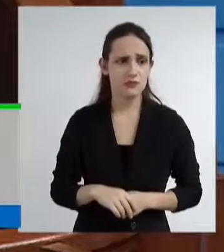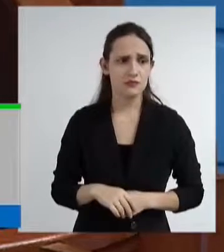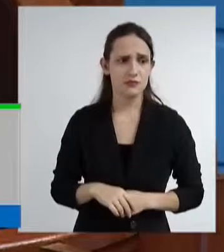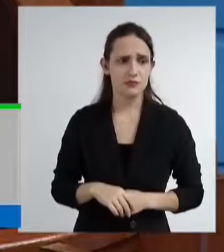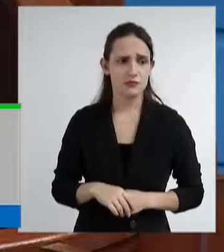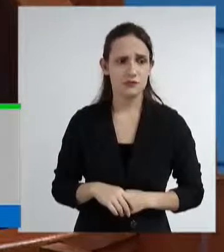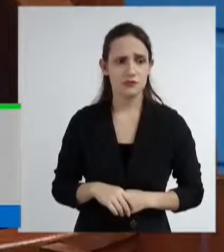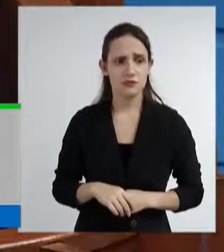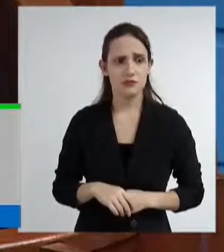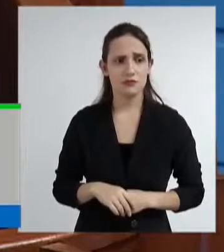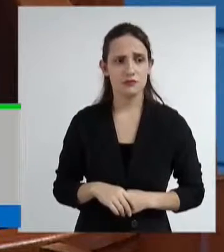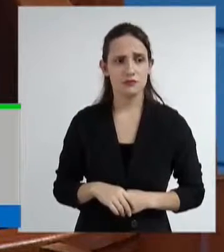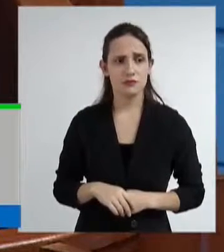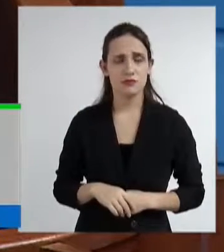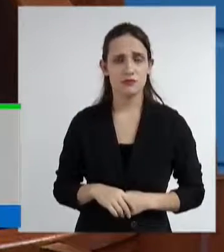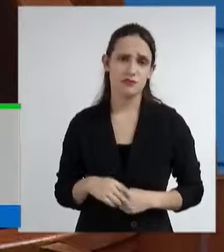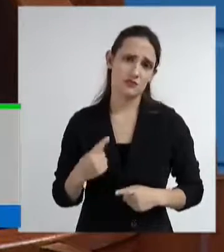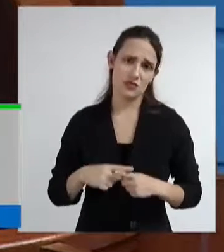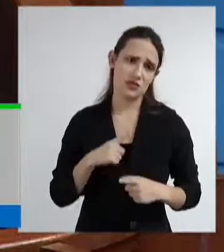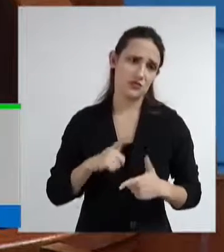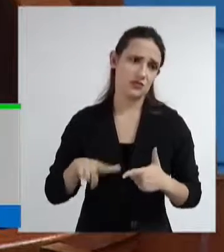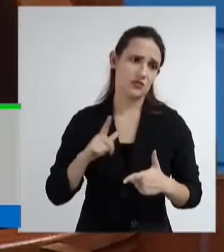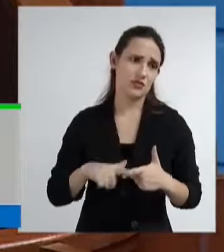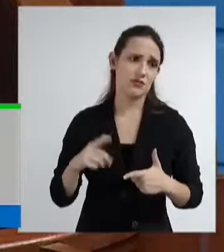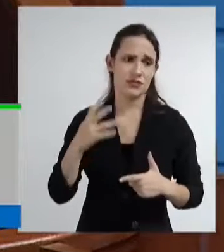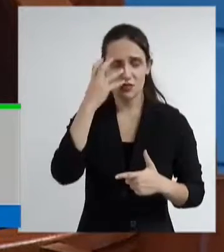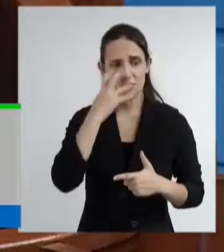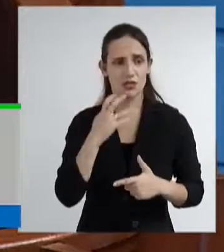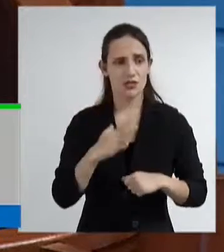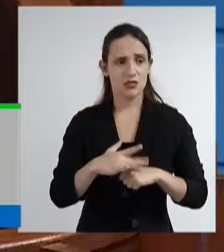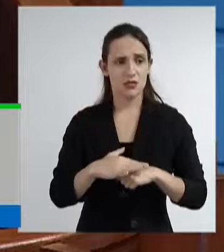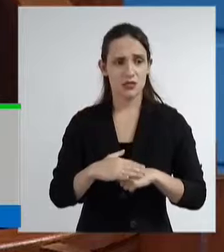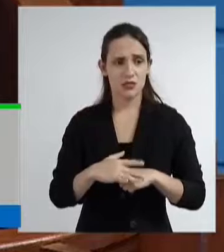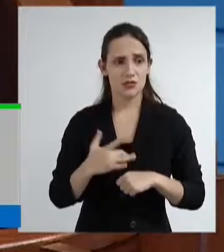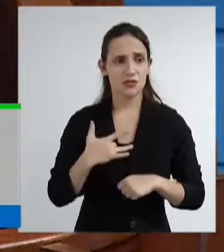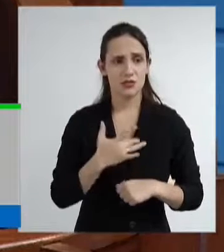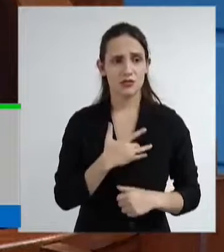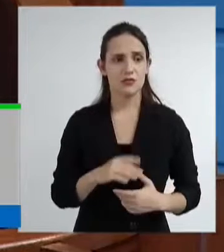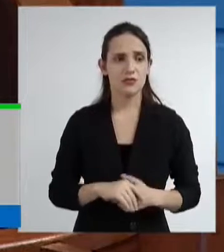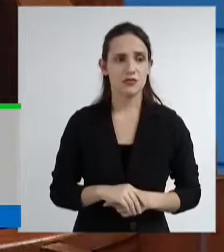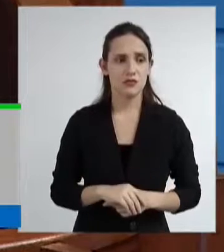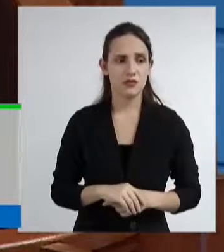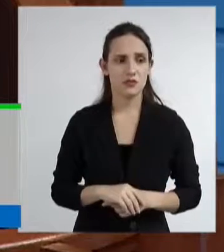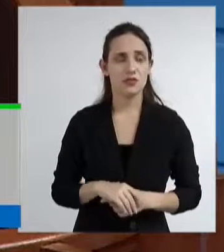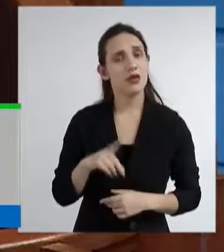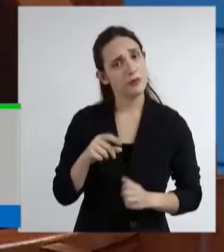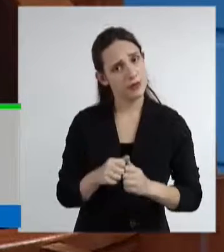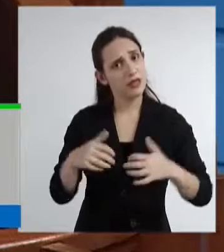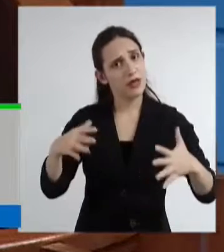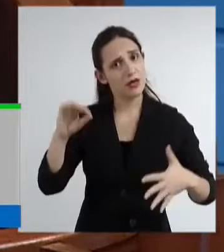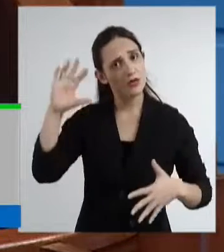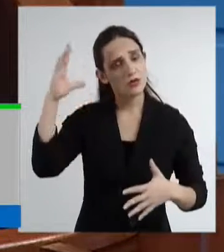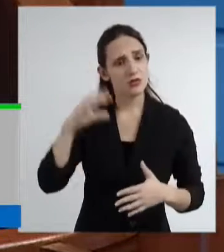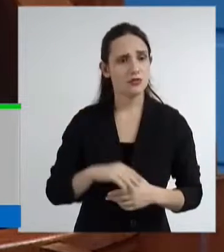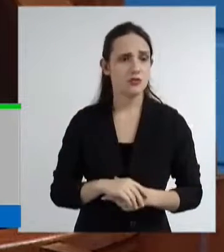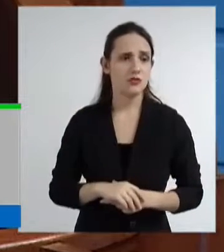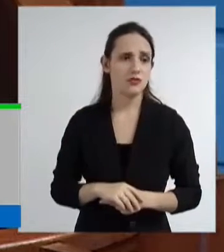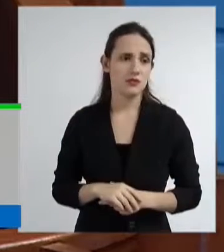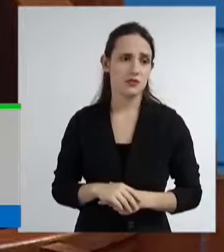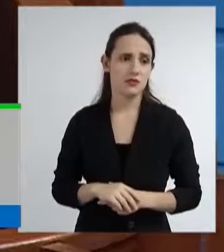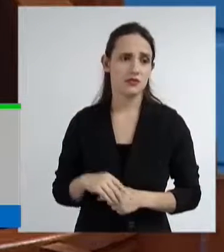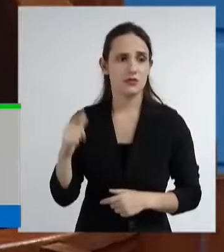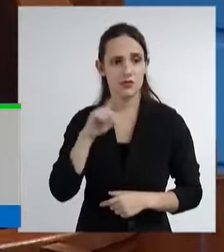condições, está com um problema seríssimo de saúde, o que aconteceu com ele foi um milagre, ter